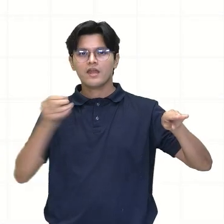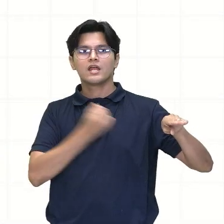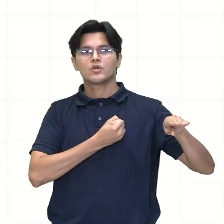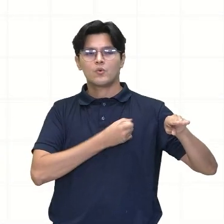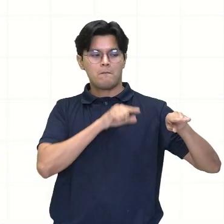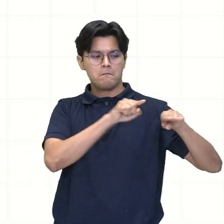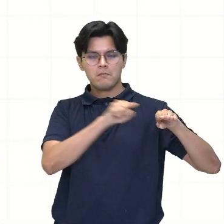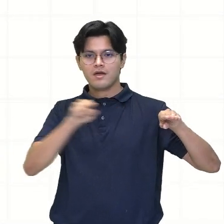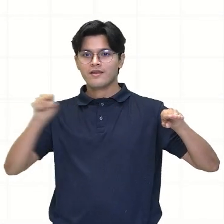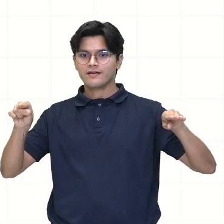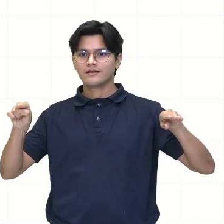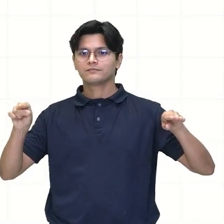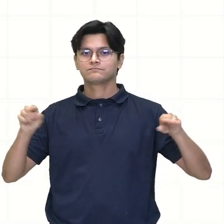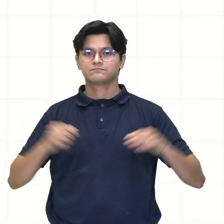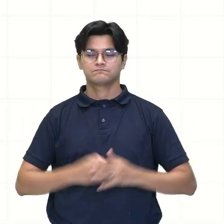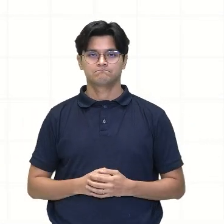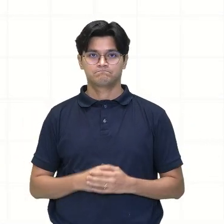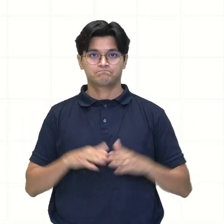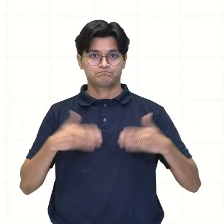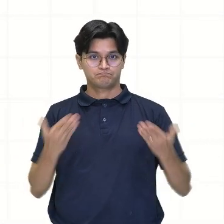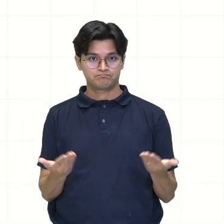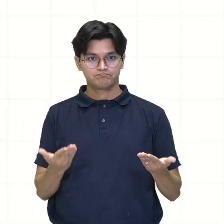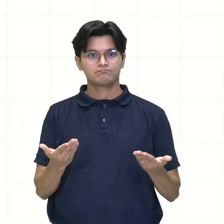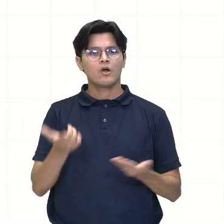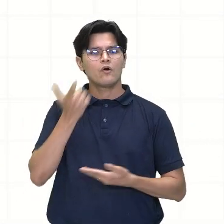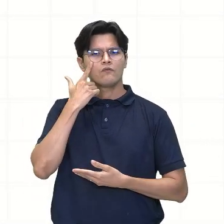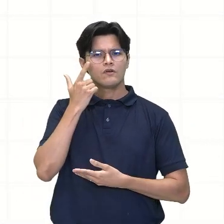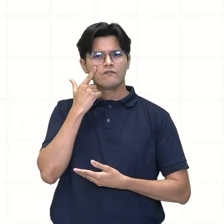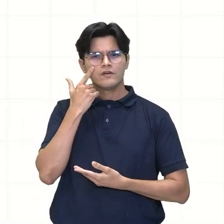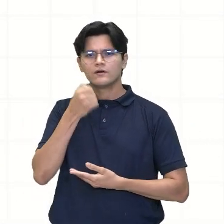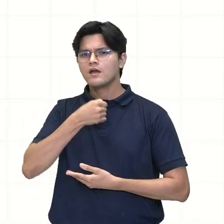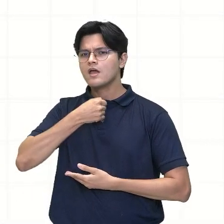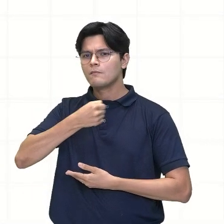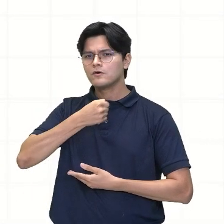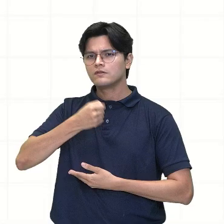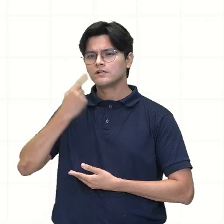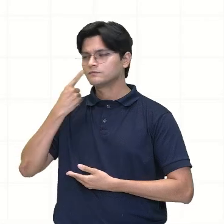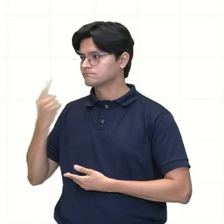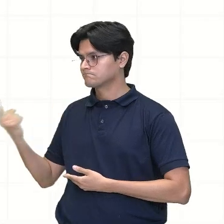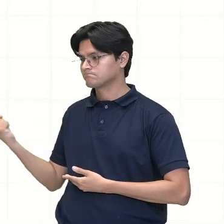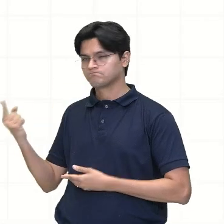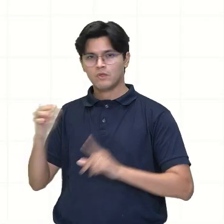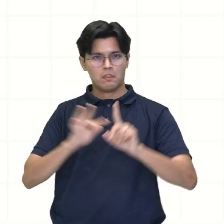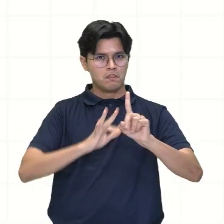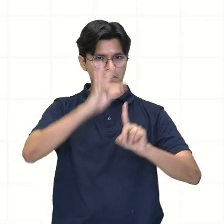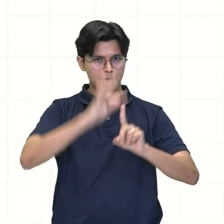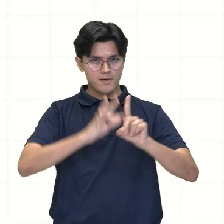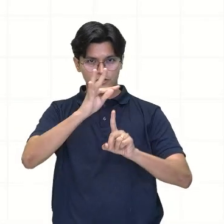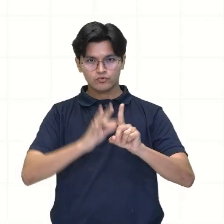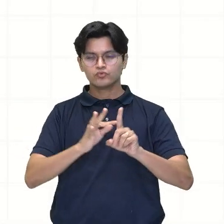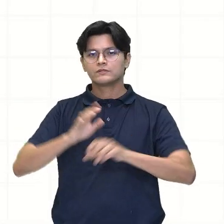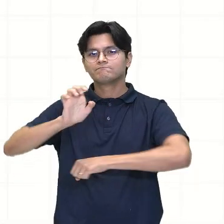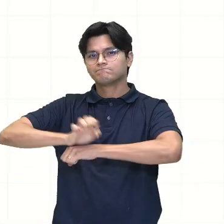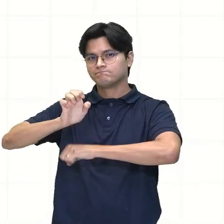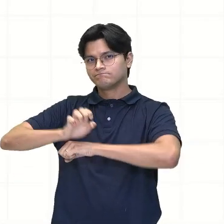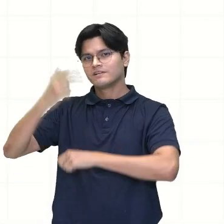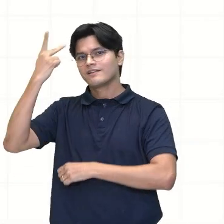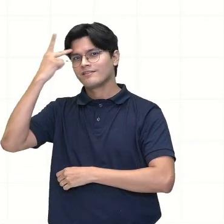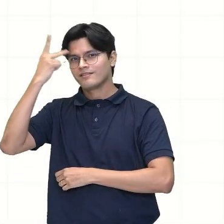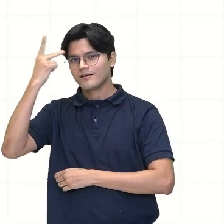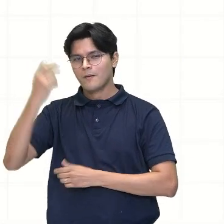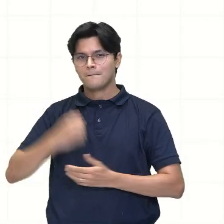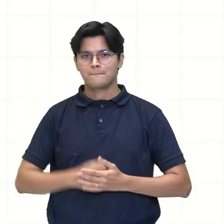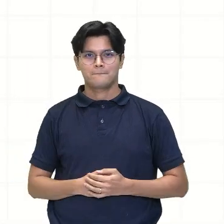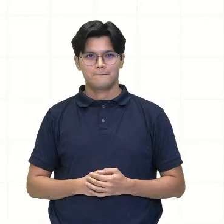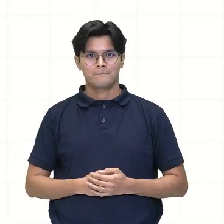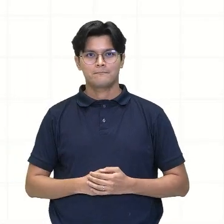acompanha comigo esta reportagem. Olha aí. Temperatura em São Paulo cai 17